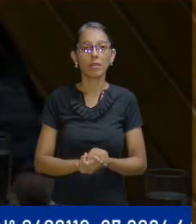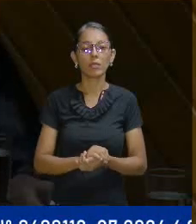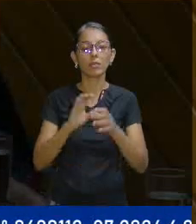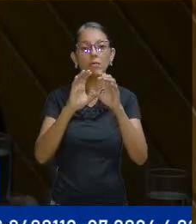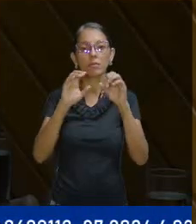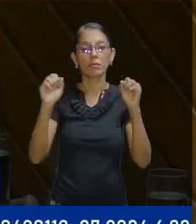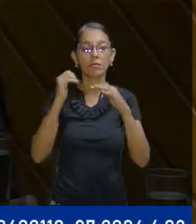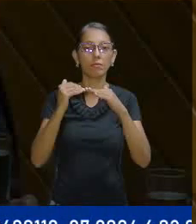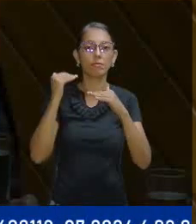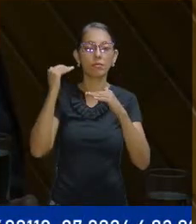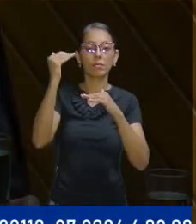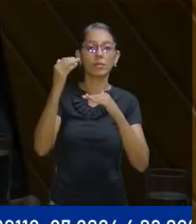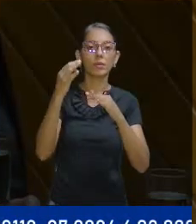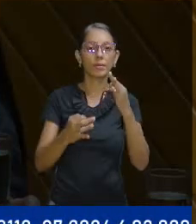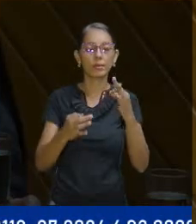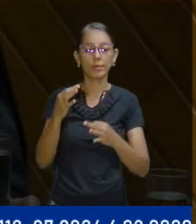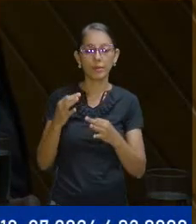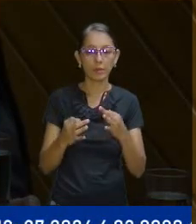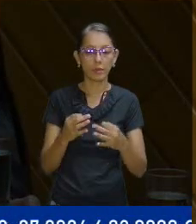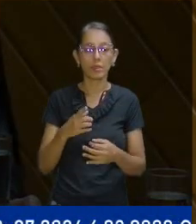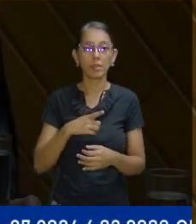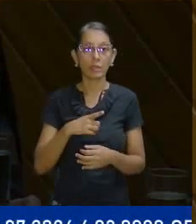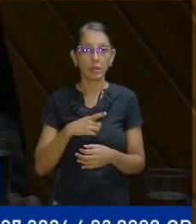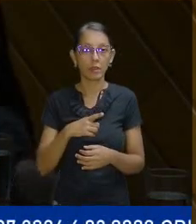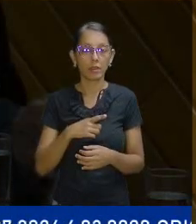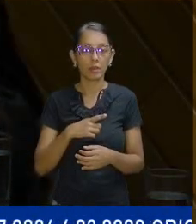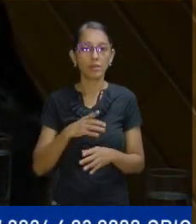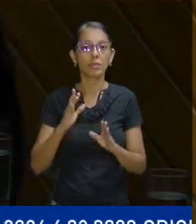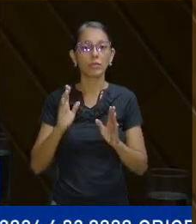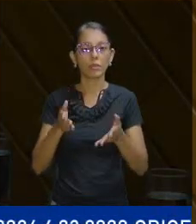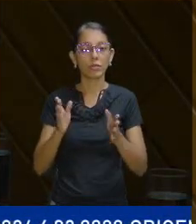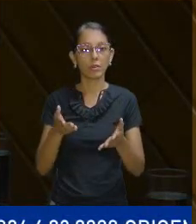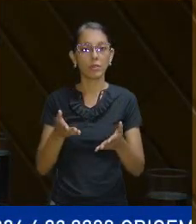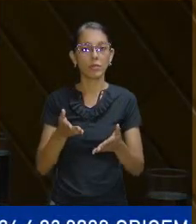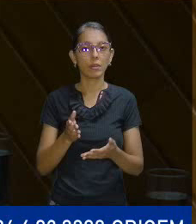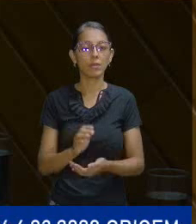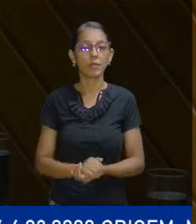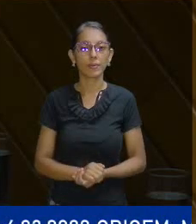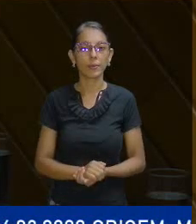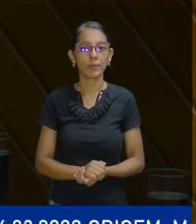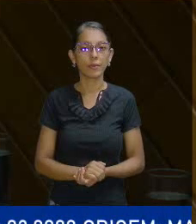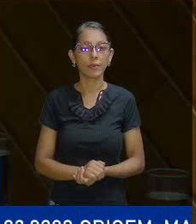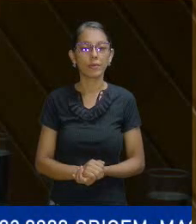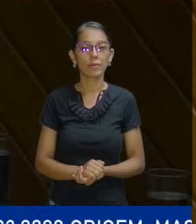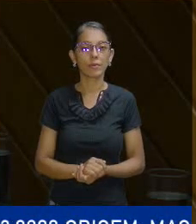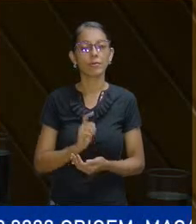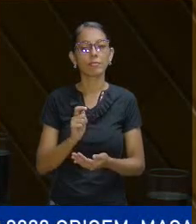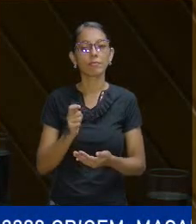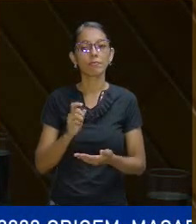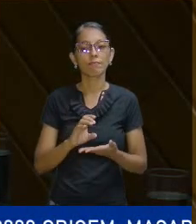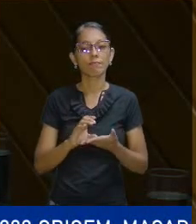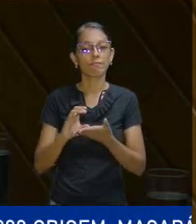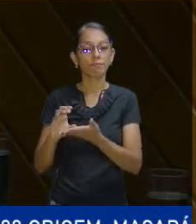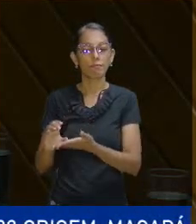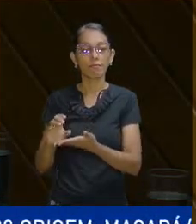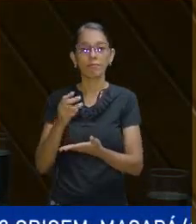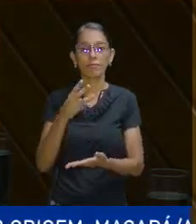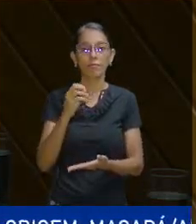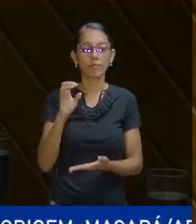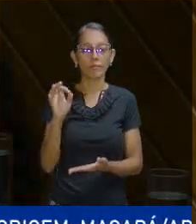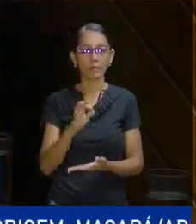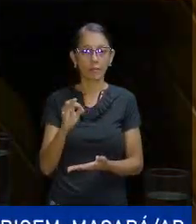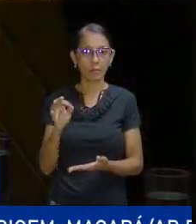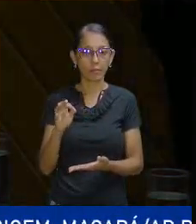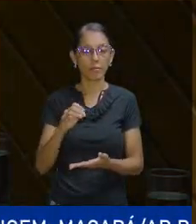feito no âmbito das ações previdenciárias, onde há limitação de 30% de honorários